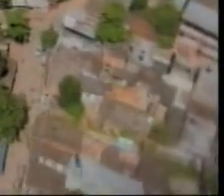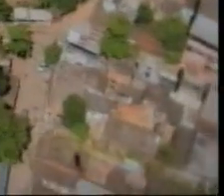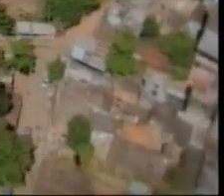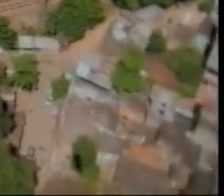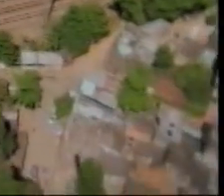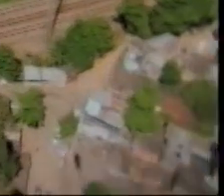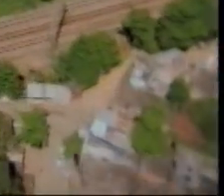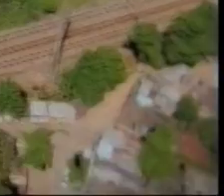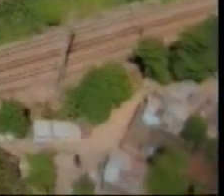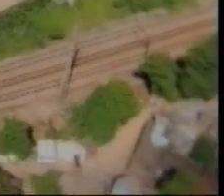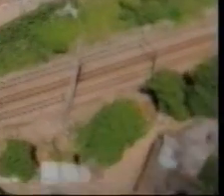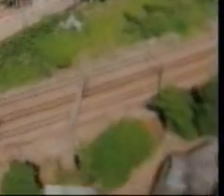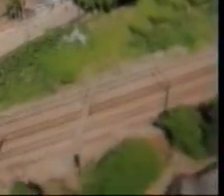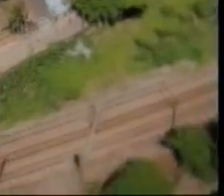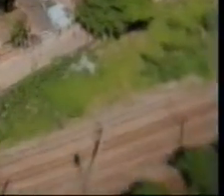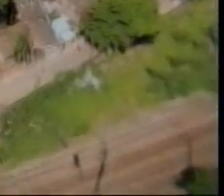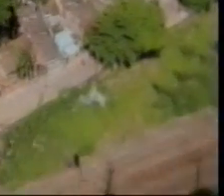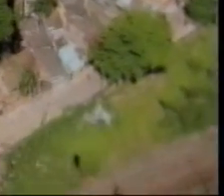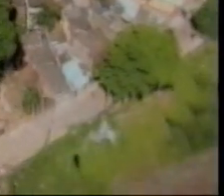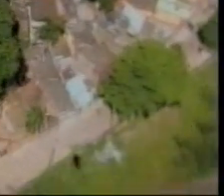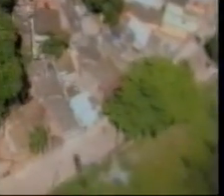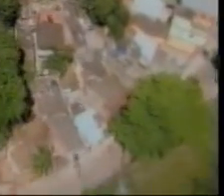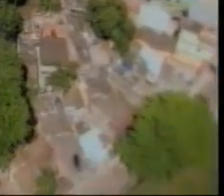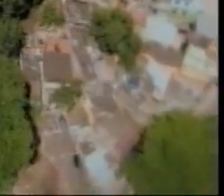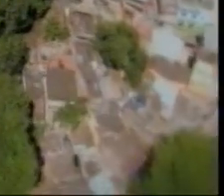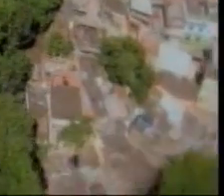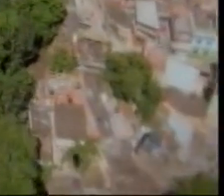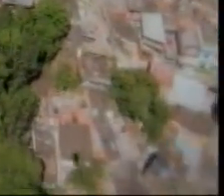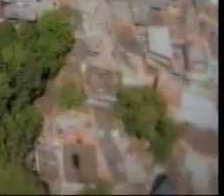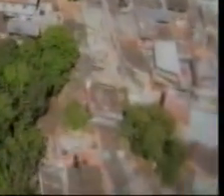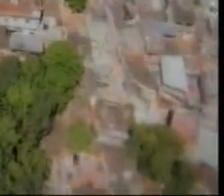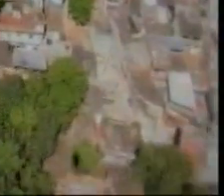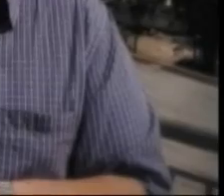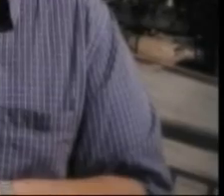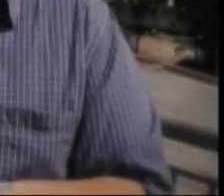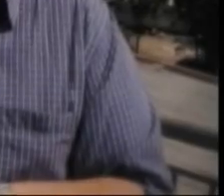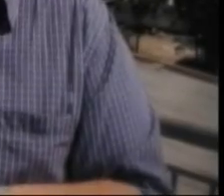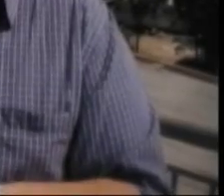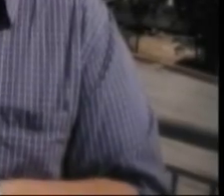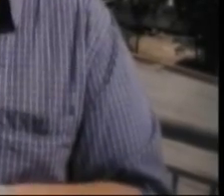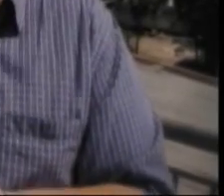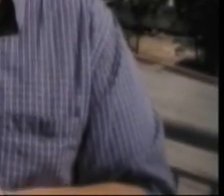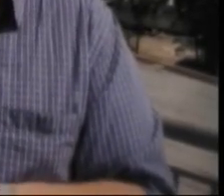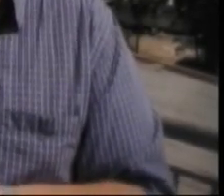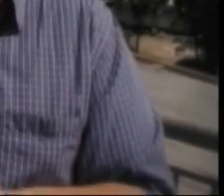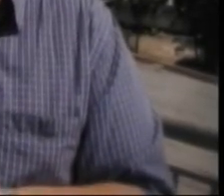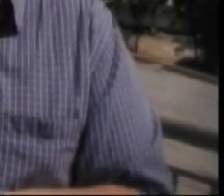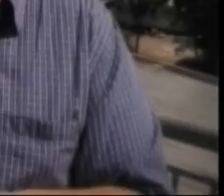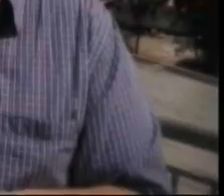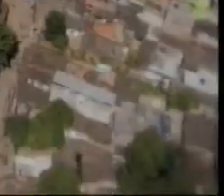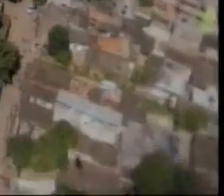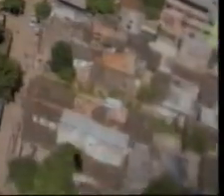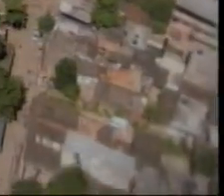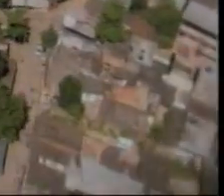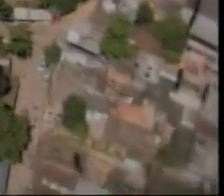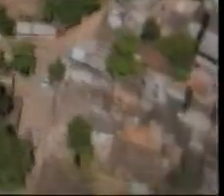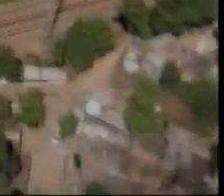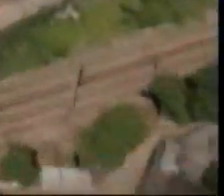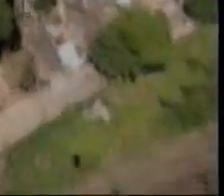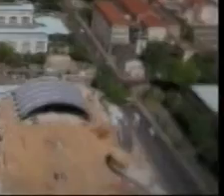ter parada, porque não vai engarrafar, porque a pista vai estar totalmente segregada. Então você consegue escoar essas pessoas.